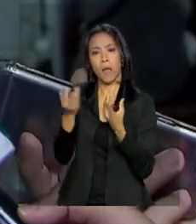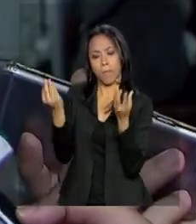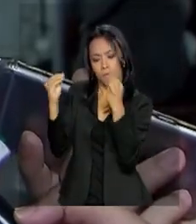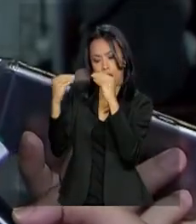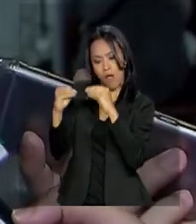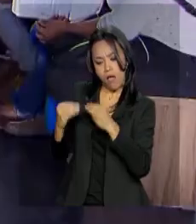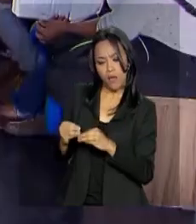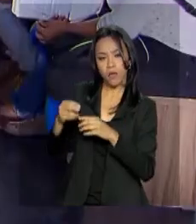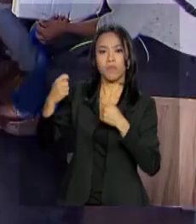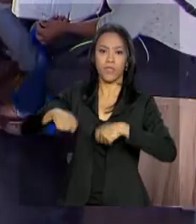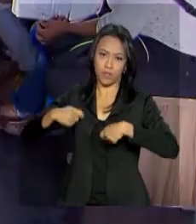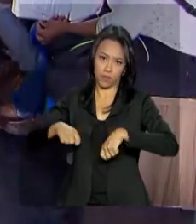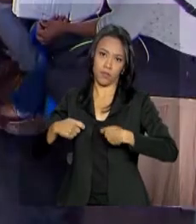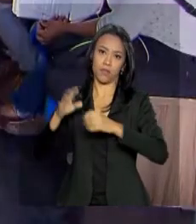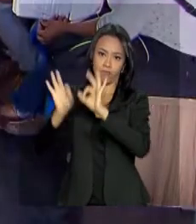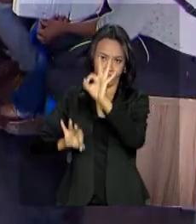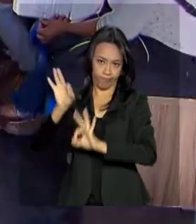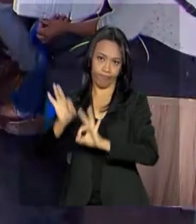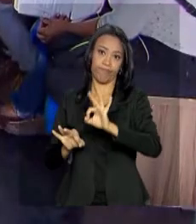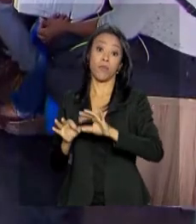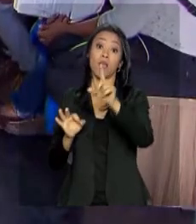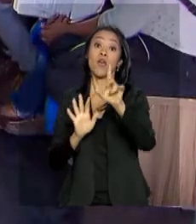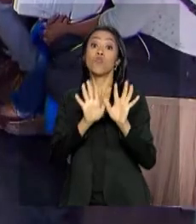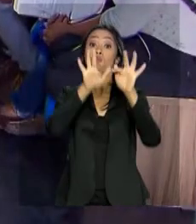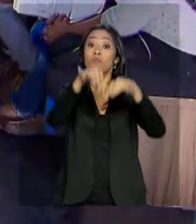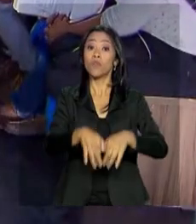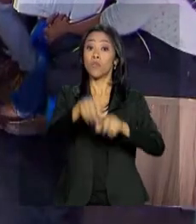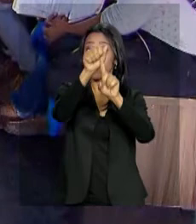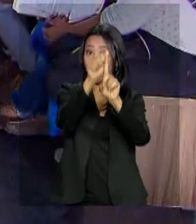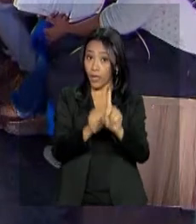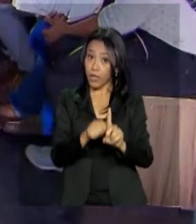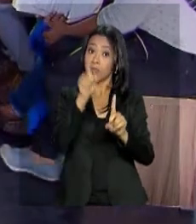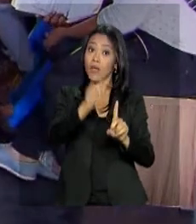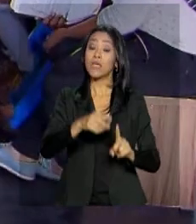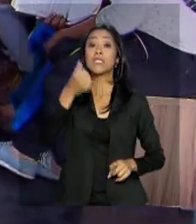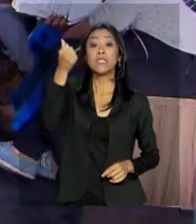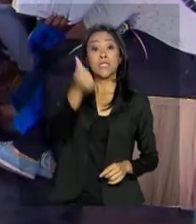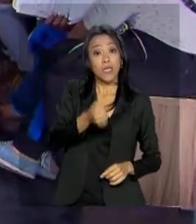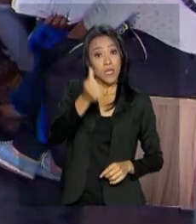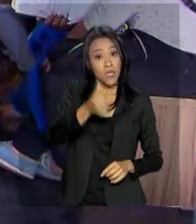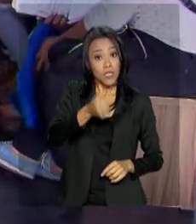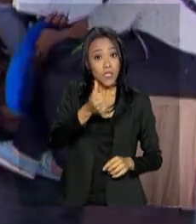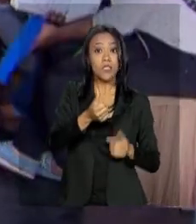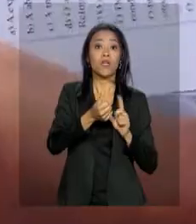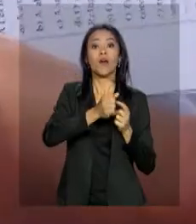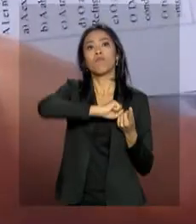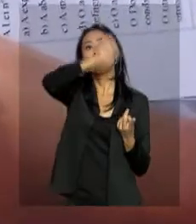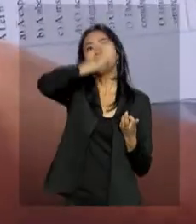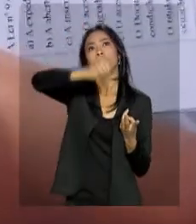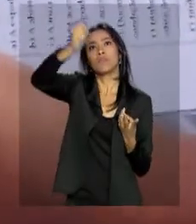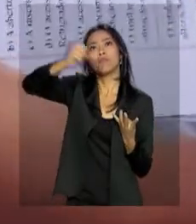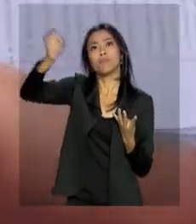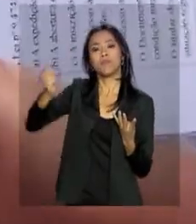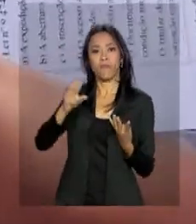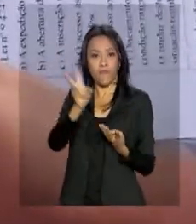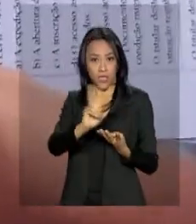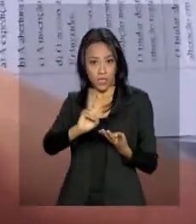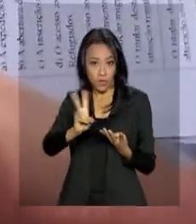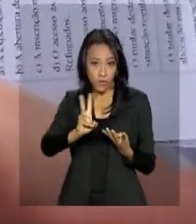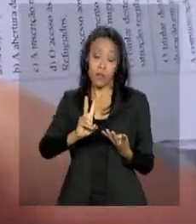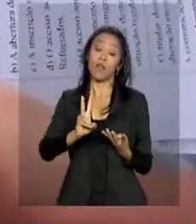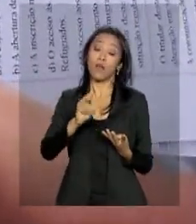de ajustes. No final deste mês, será feita a sexta transferência de imigrantes para outras cidades do país, chamado processo